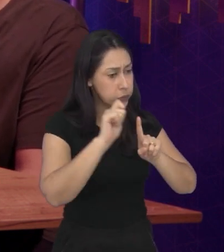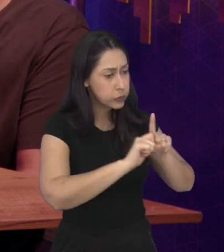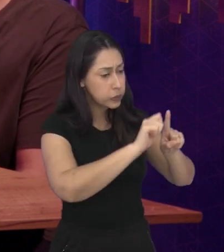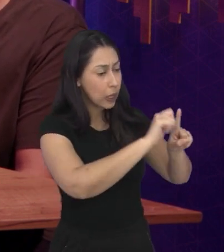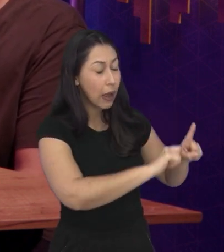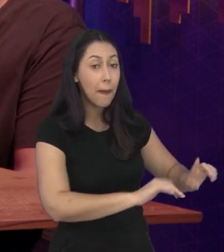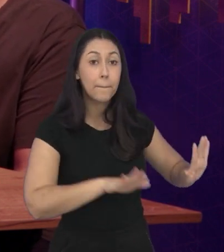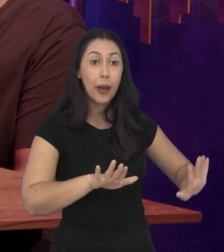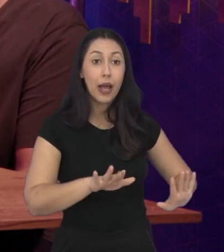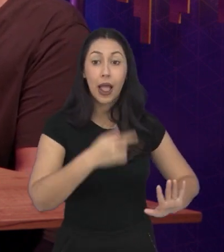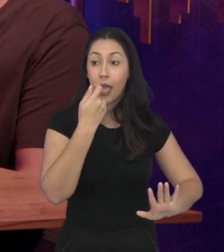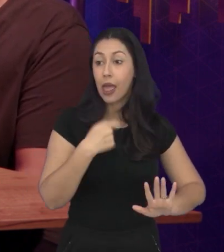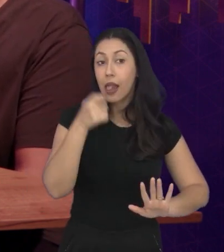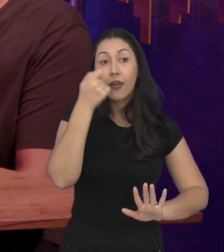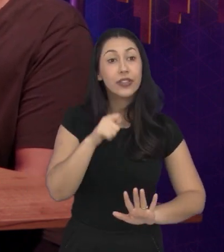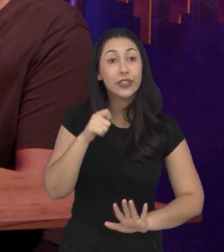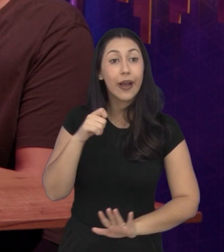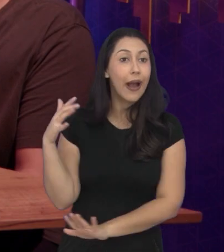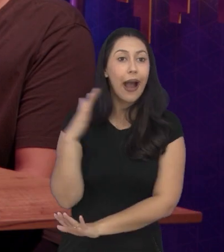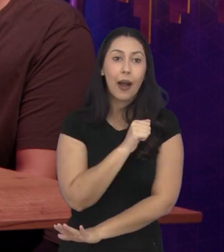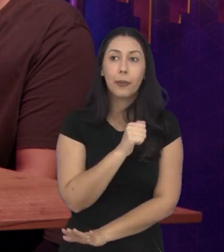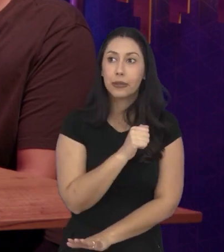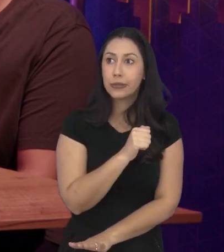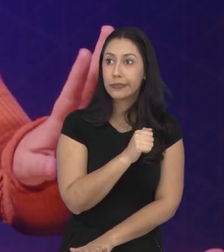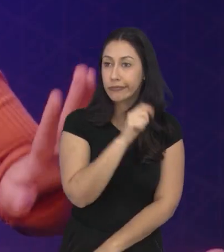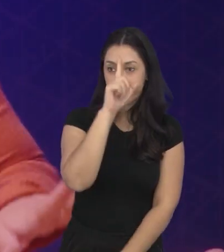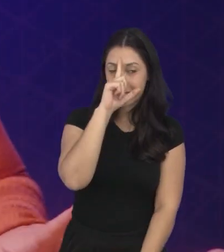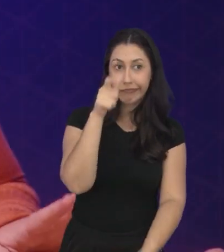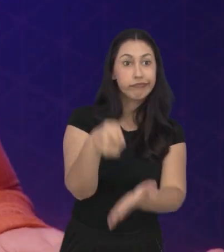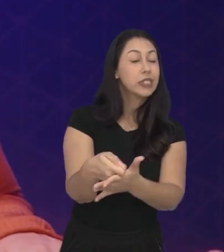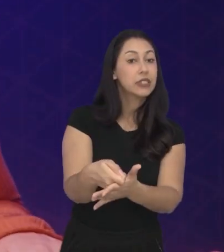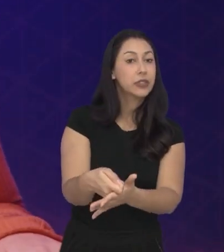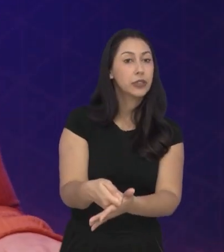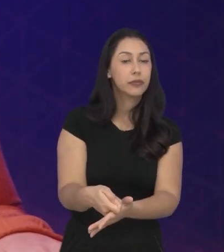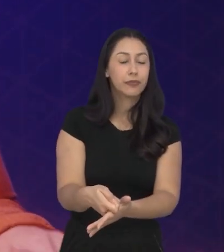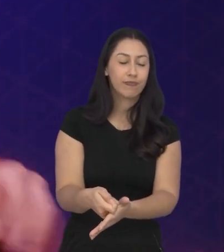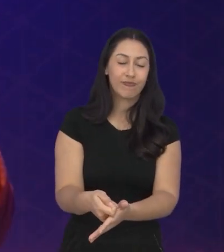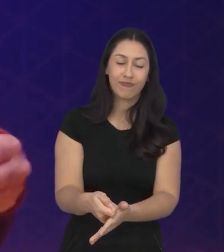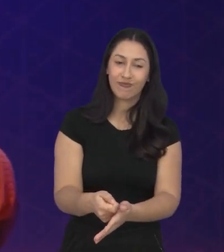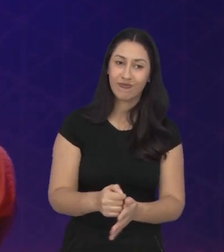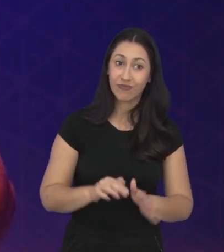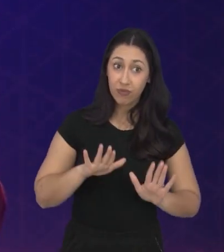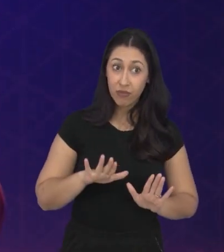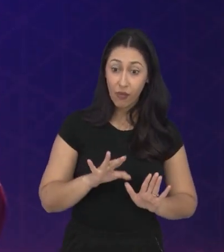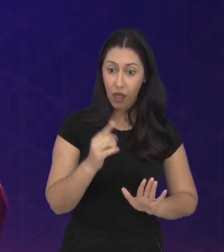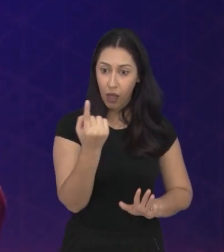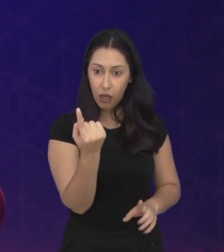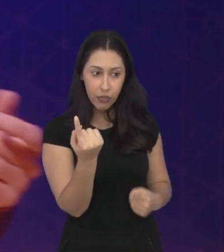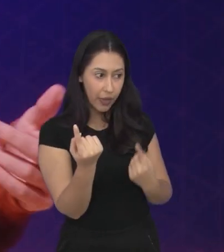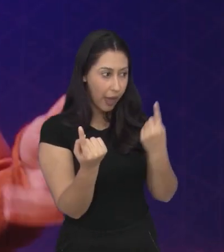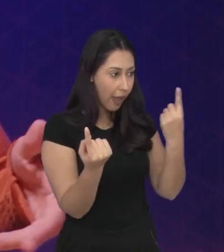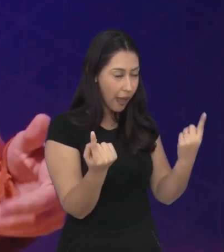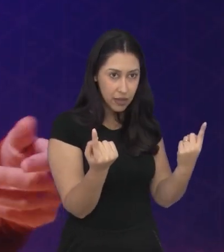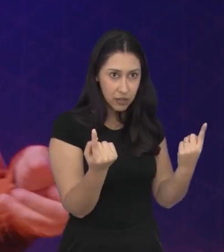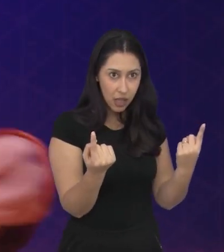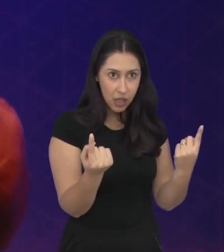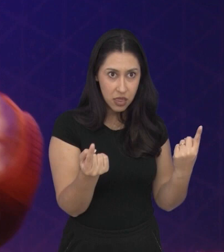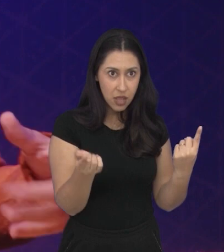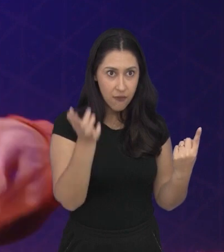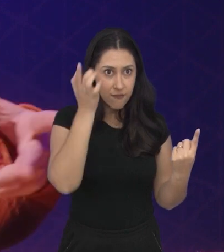coisa. Mas o sorvete você vai demorar menos tempo, né, ali 2 minutinhos você escolhe. Só que tomar